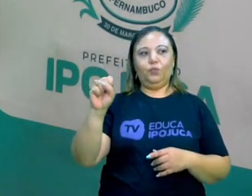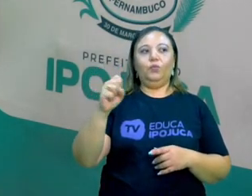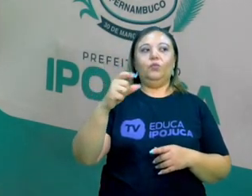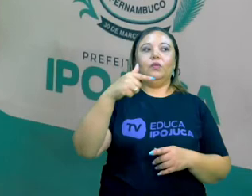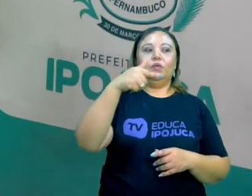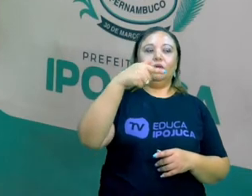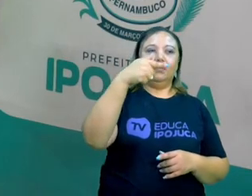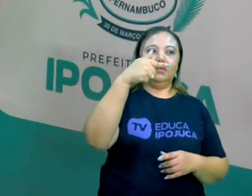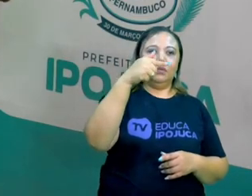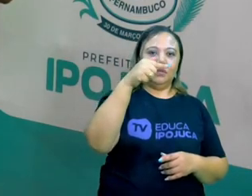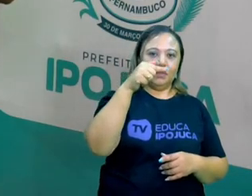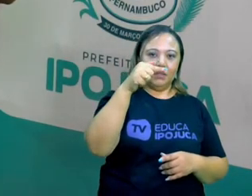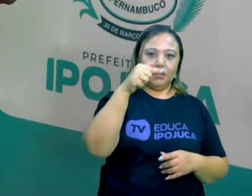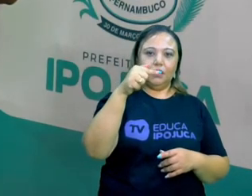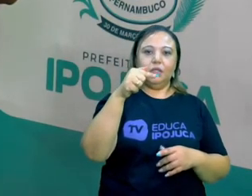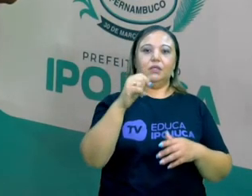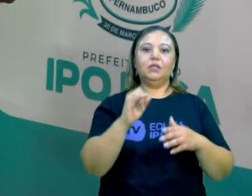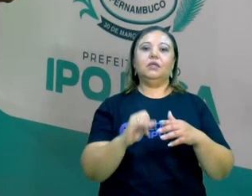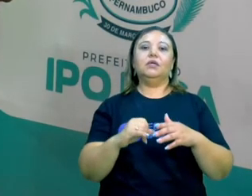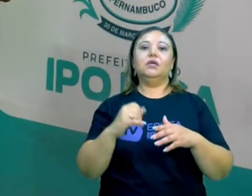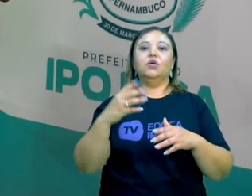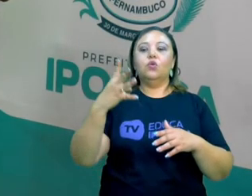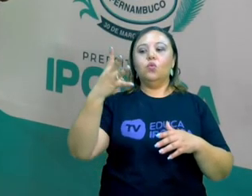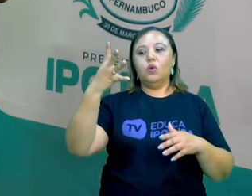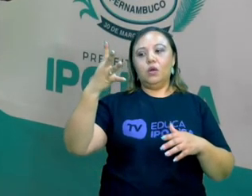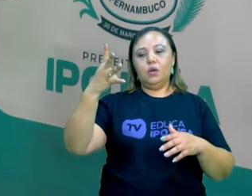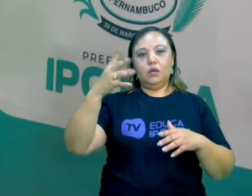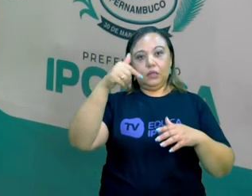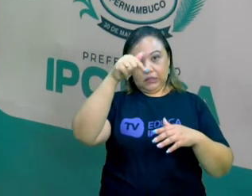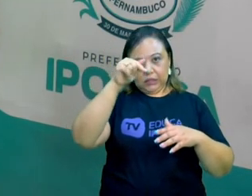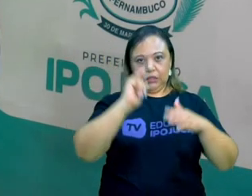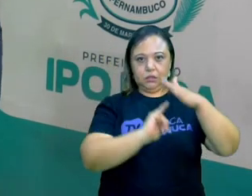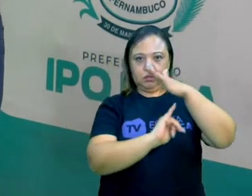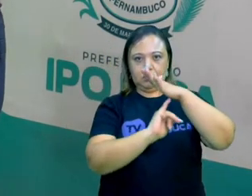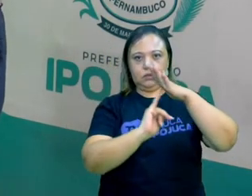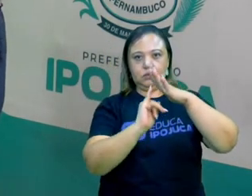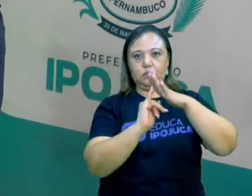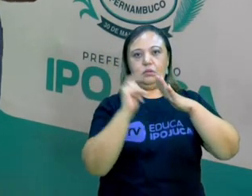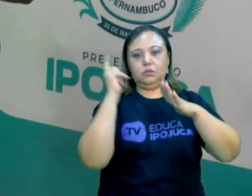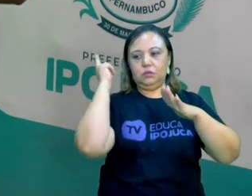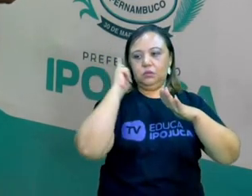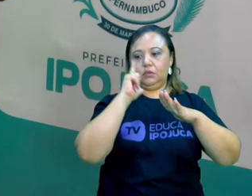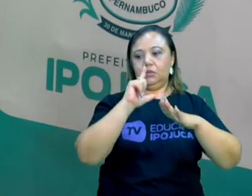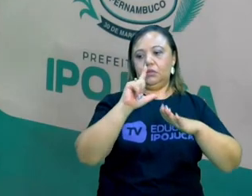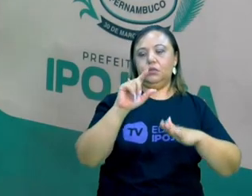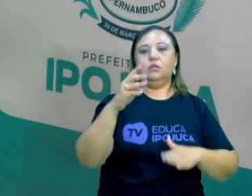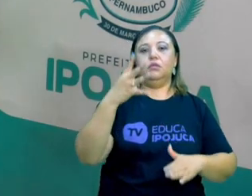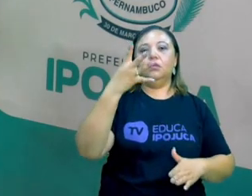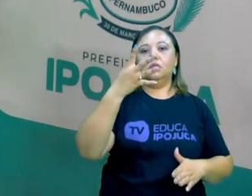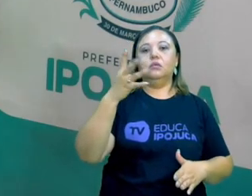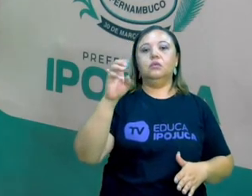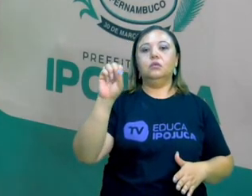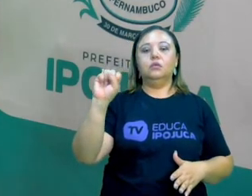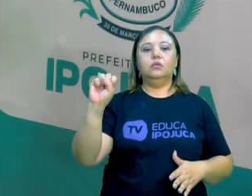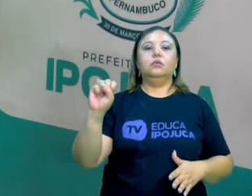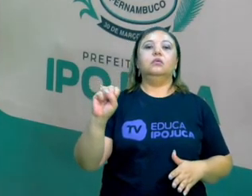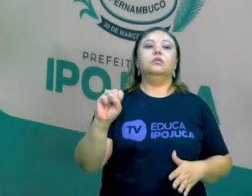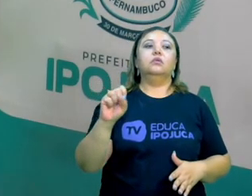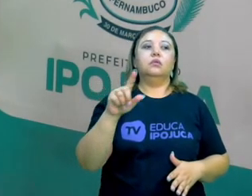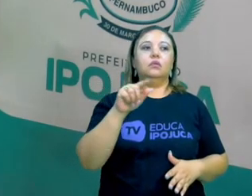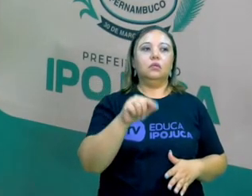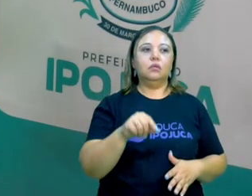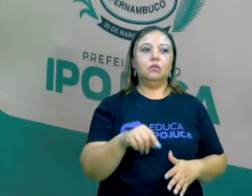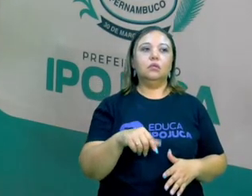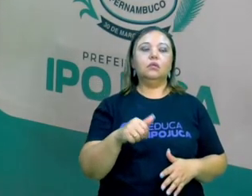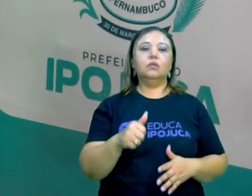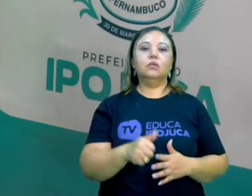7 instituições receberiam 48 quilos, né? Somando parcelas iguais. Ou lembrando que 48